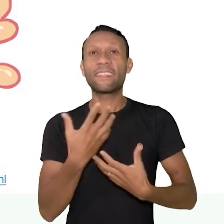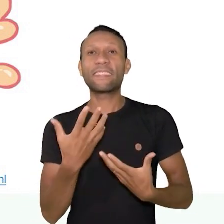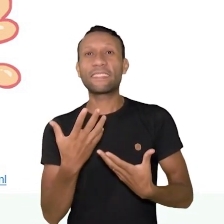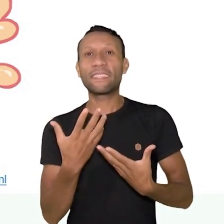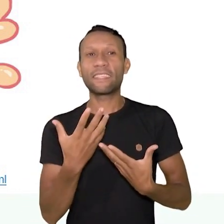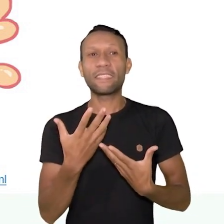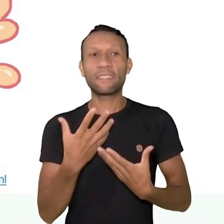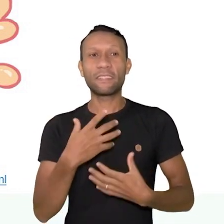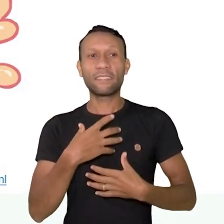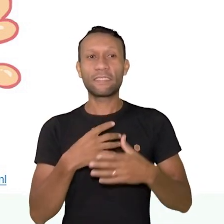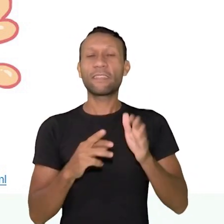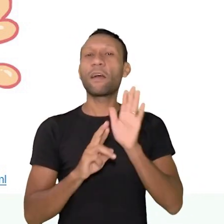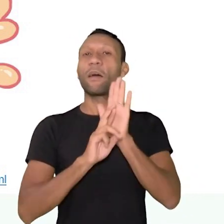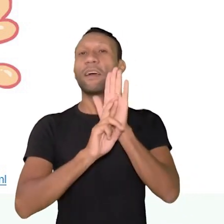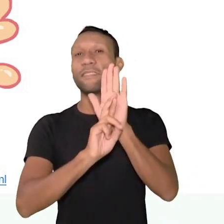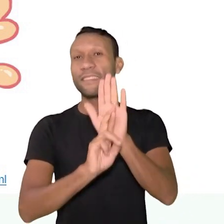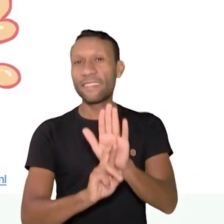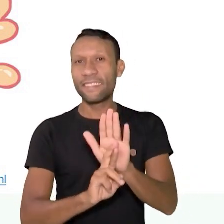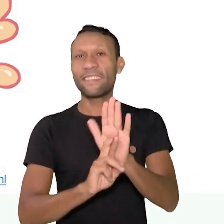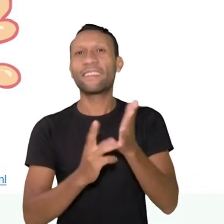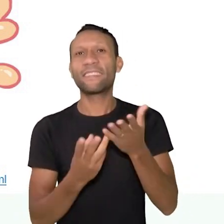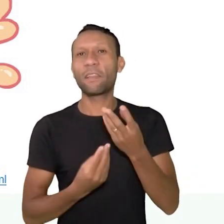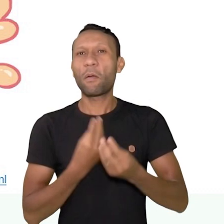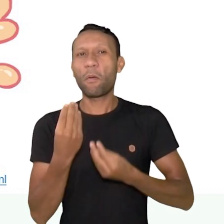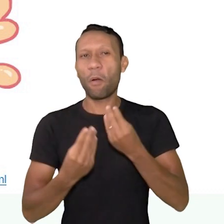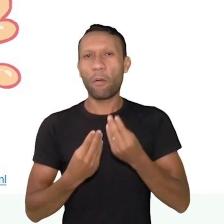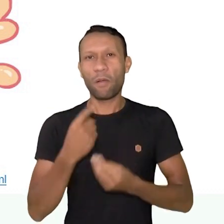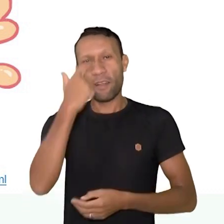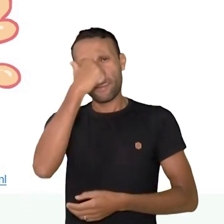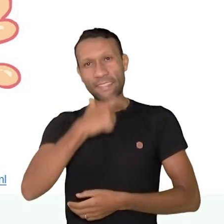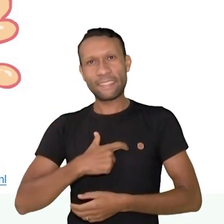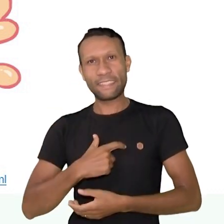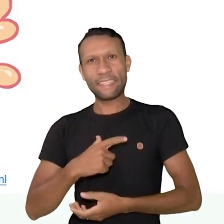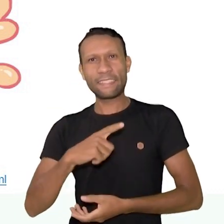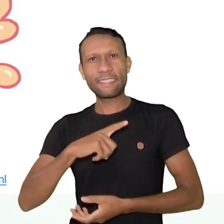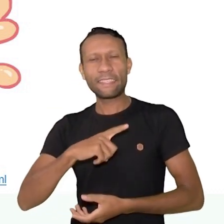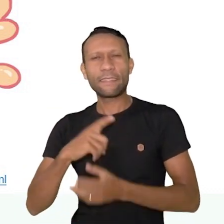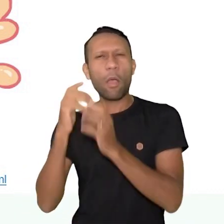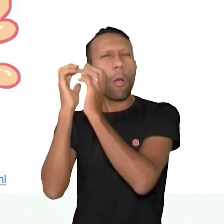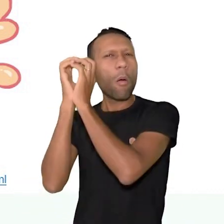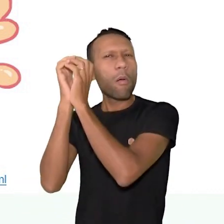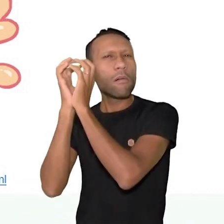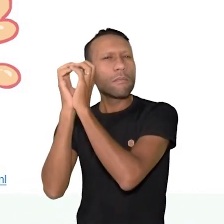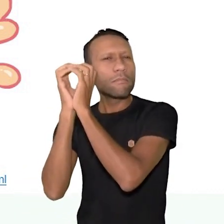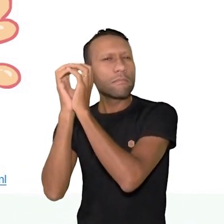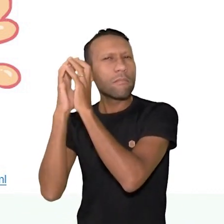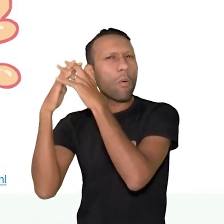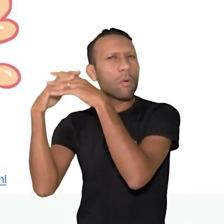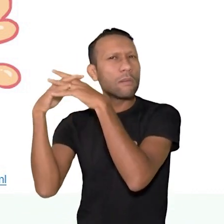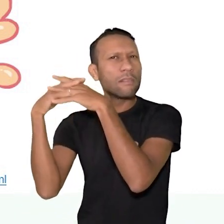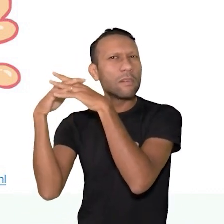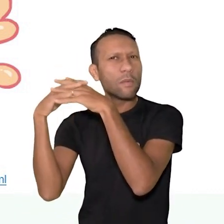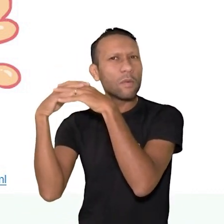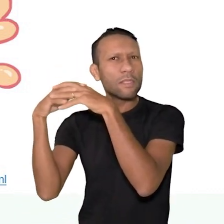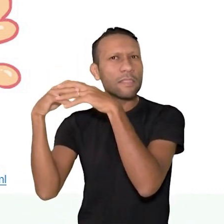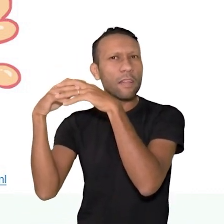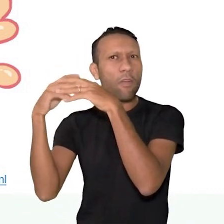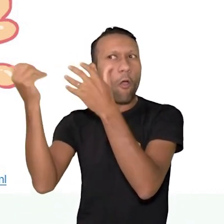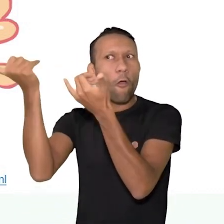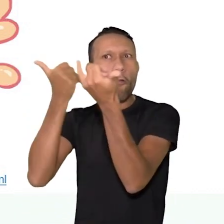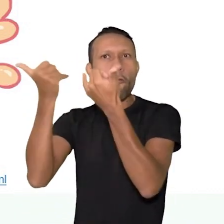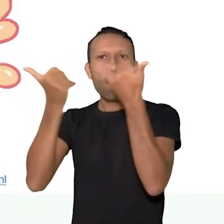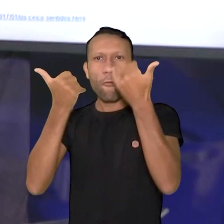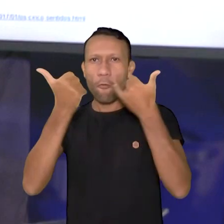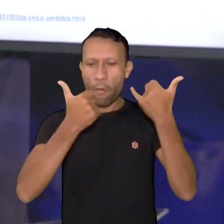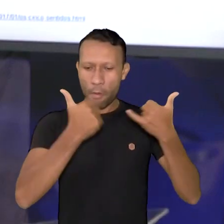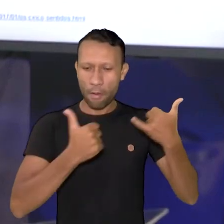está representando o quanto que a gente sente, o quanto o nosso cérebro vai mandar de informação para